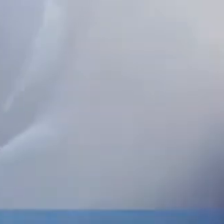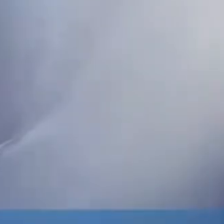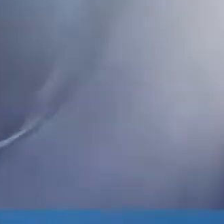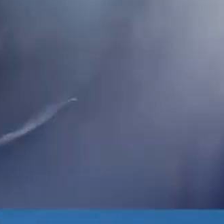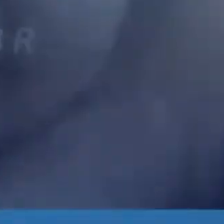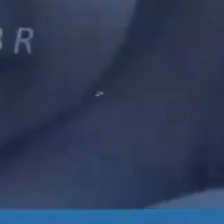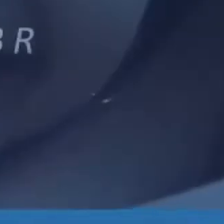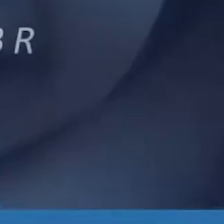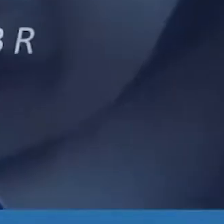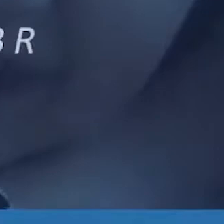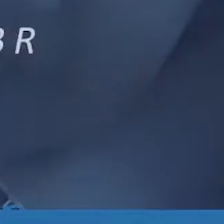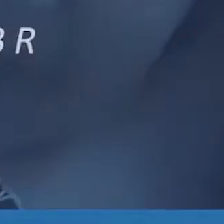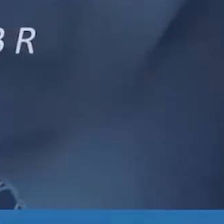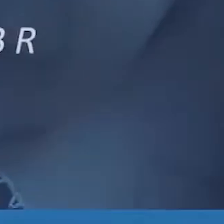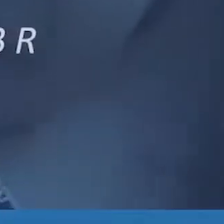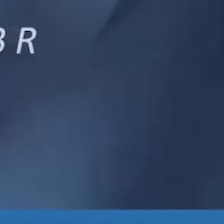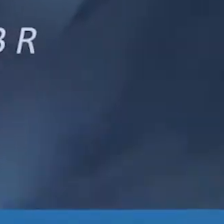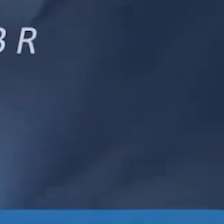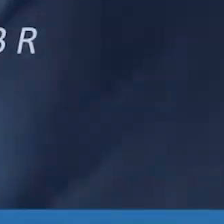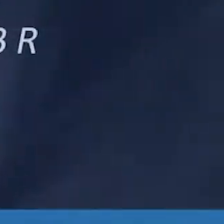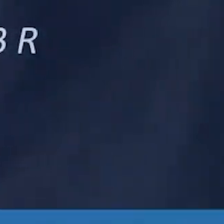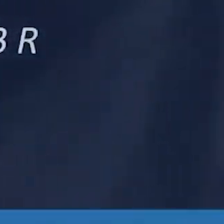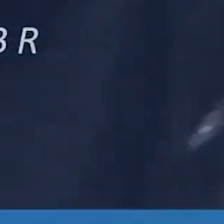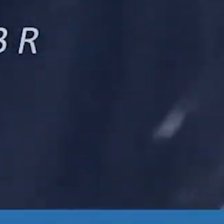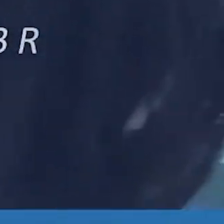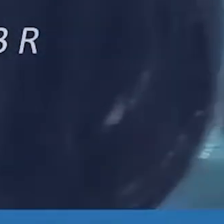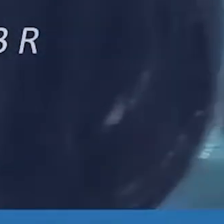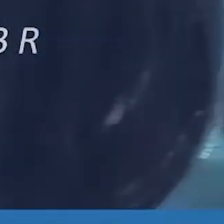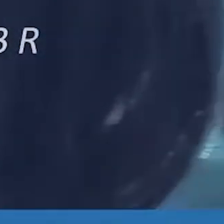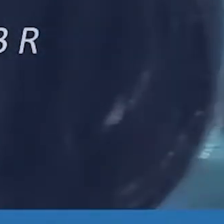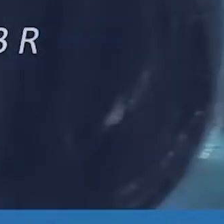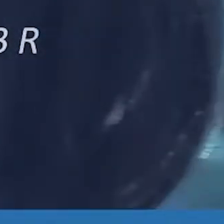Enquanto não passa, conheça um novo jeito Quali de ajudar.